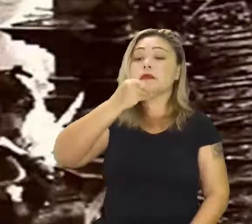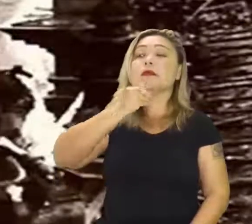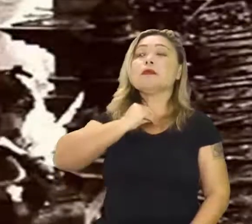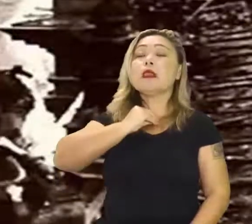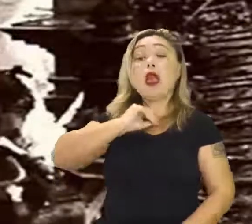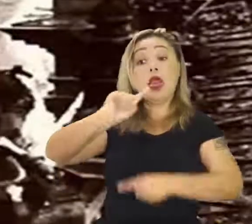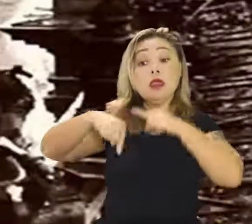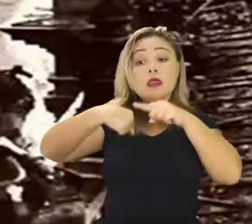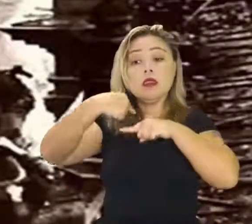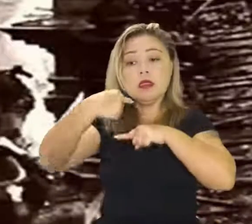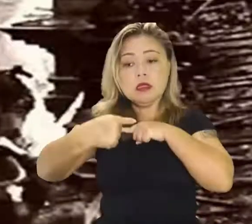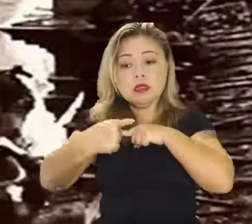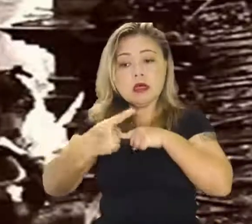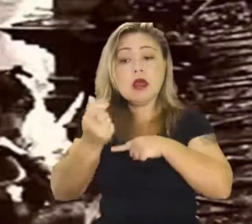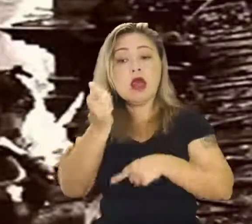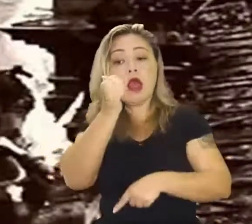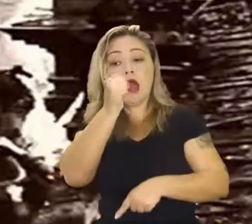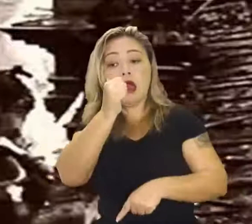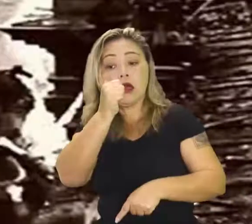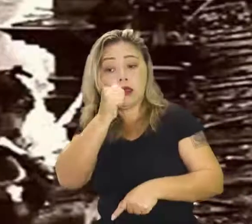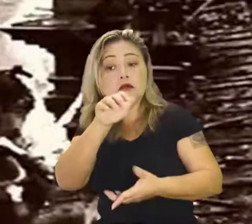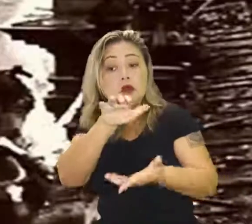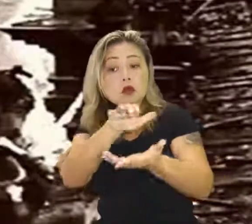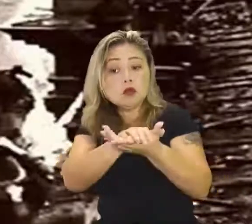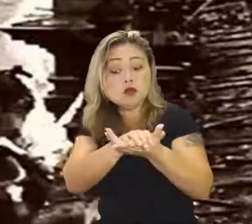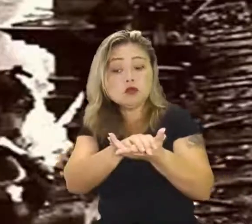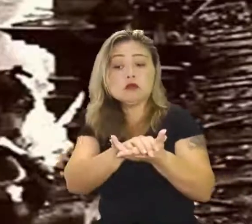comete suicídio. Para sua esposa também comete suicídio.